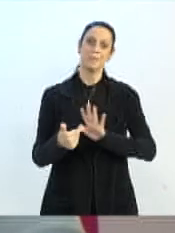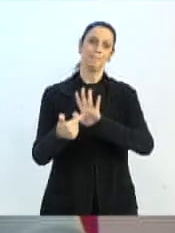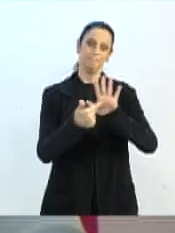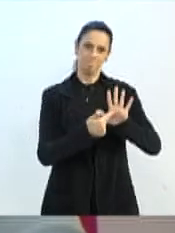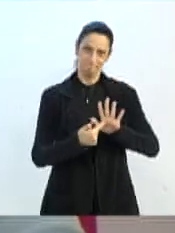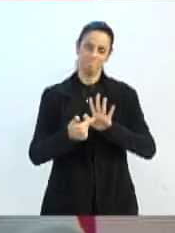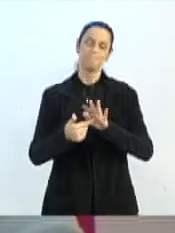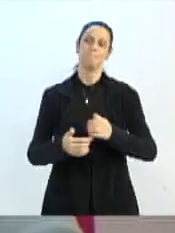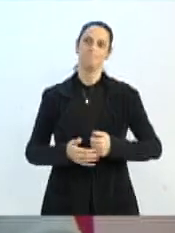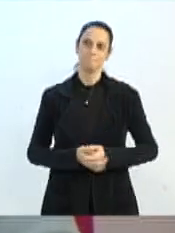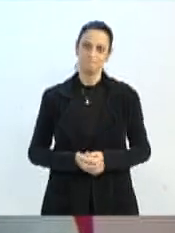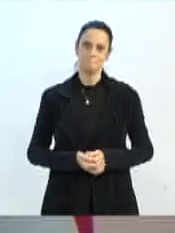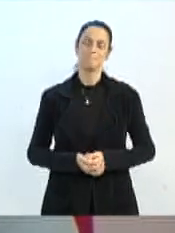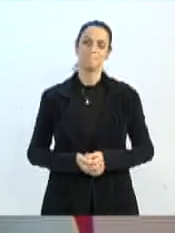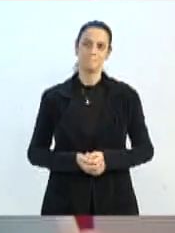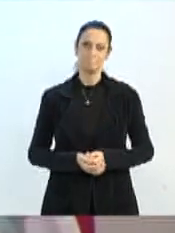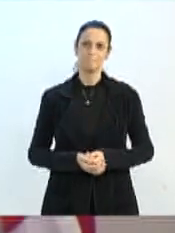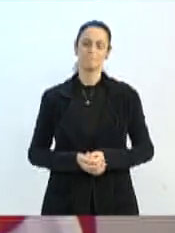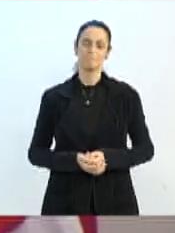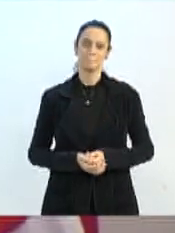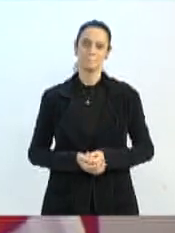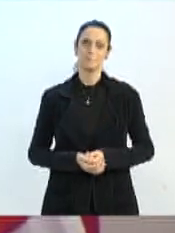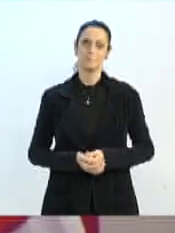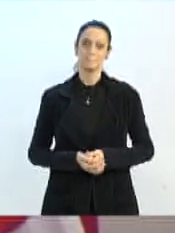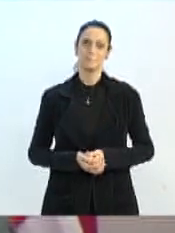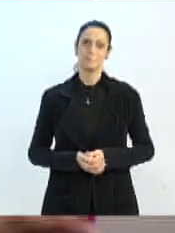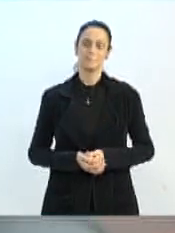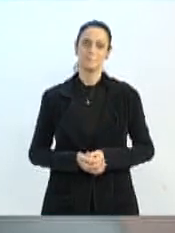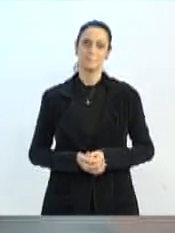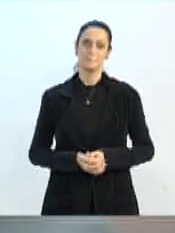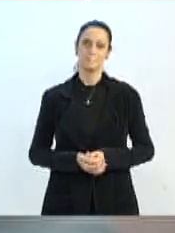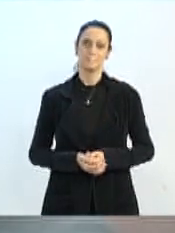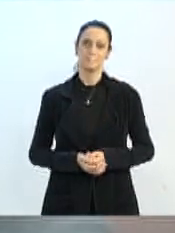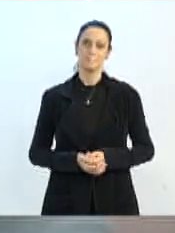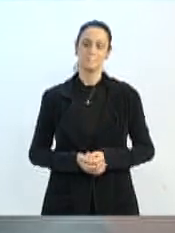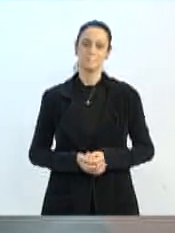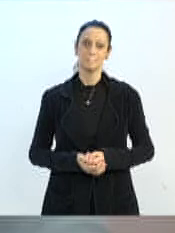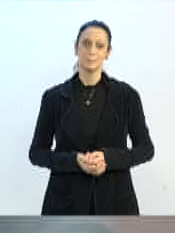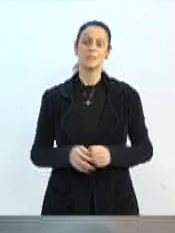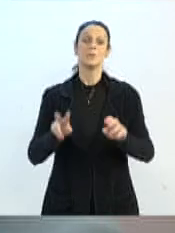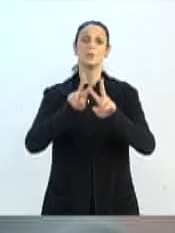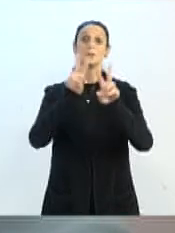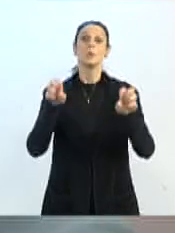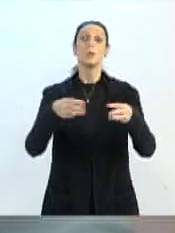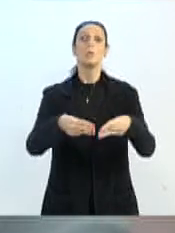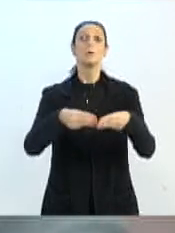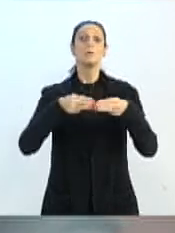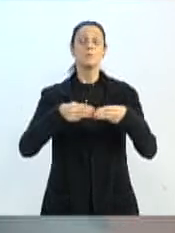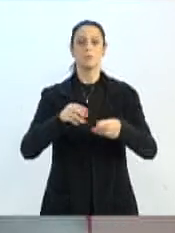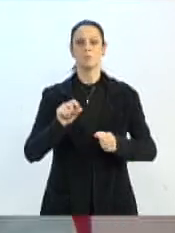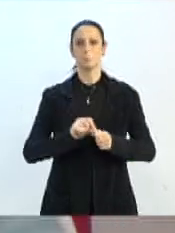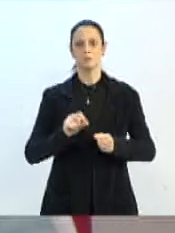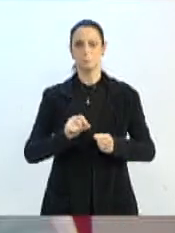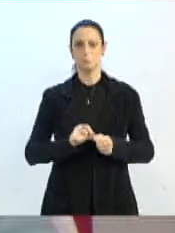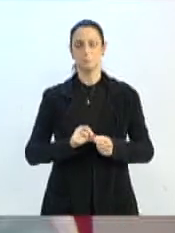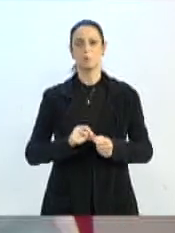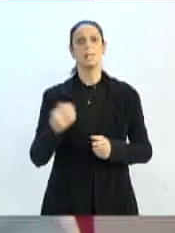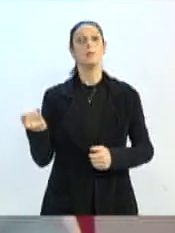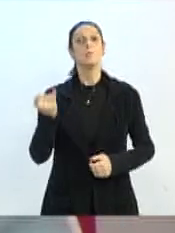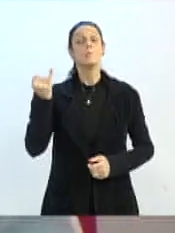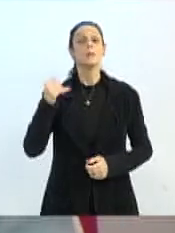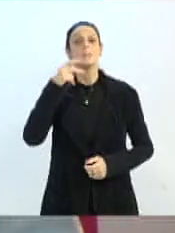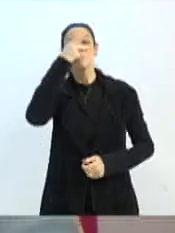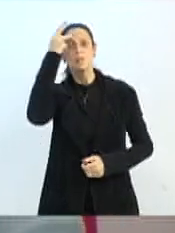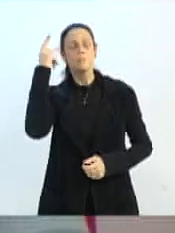até de como foi colocado aqui no início da sessão com relação à moção realizada. É importante também as pessoas saberem